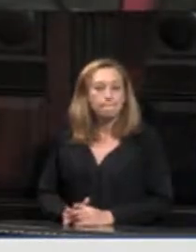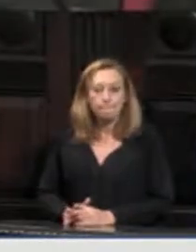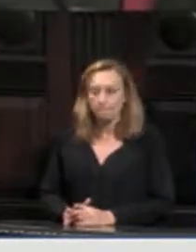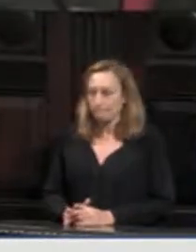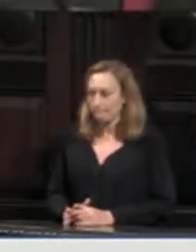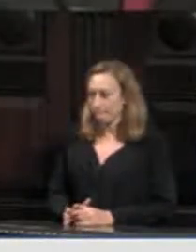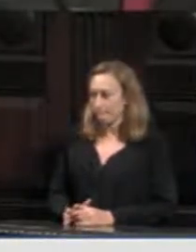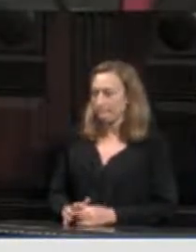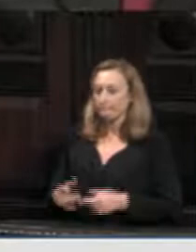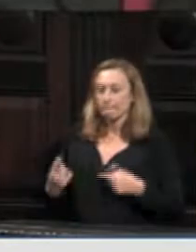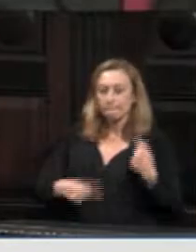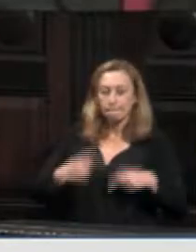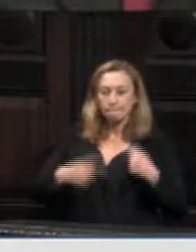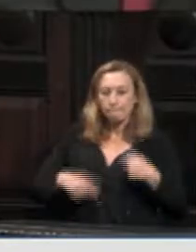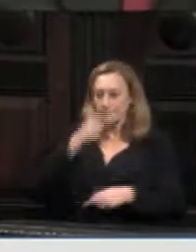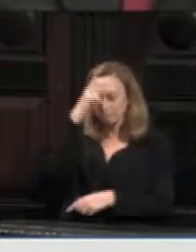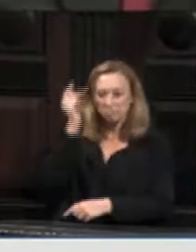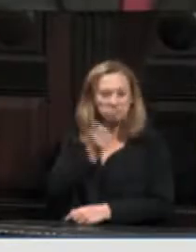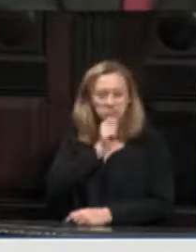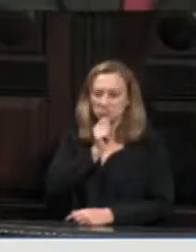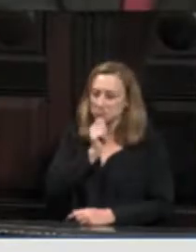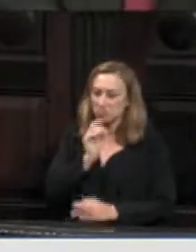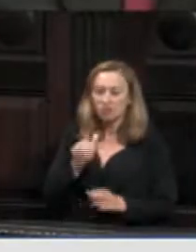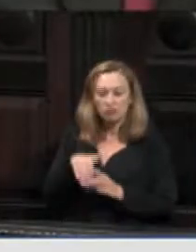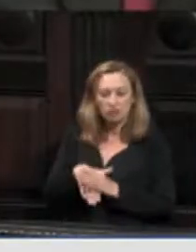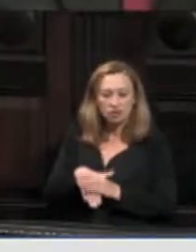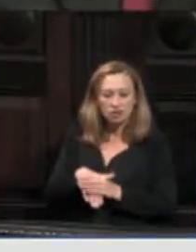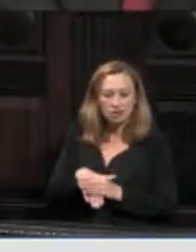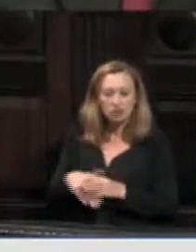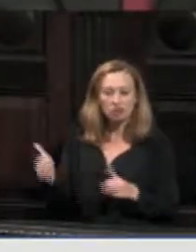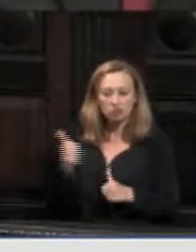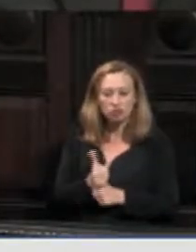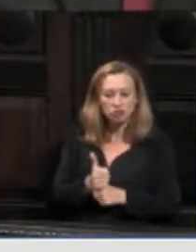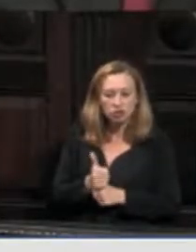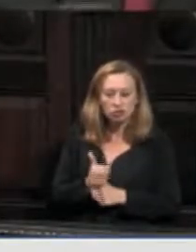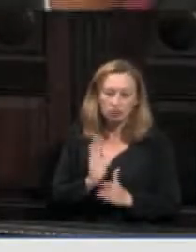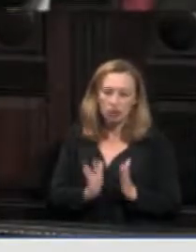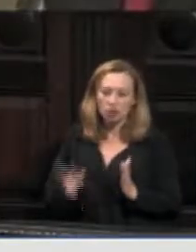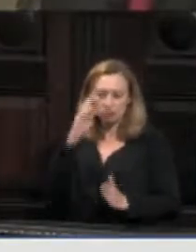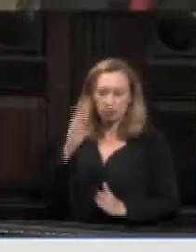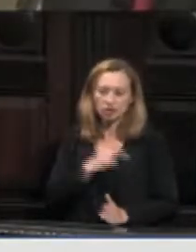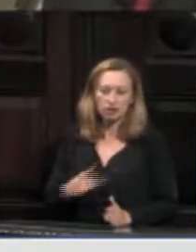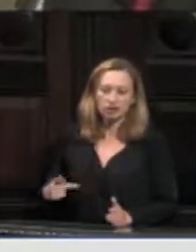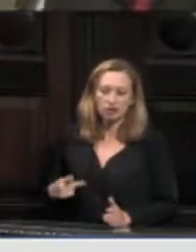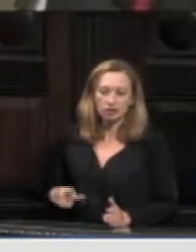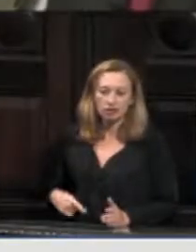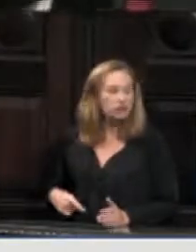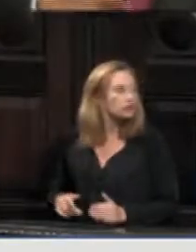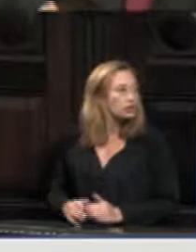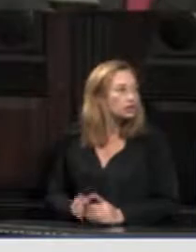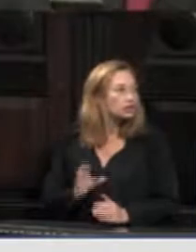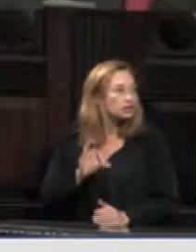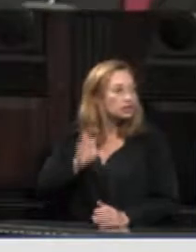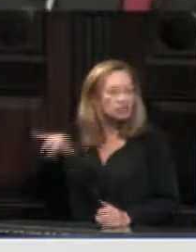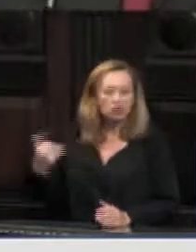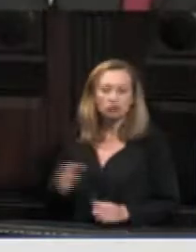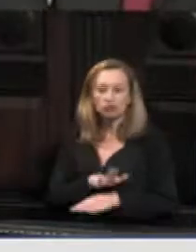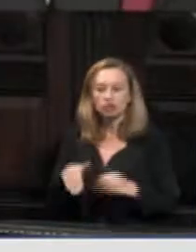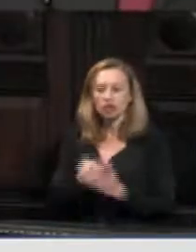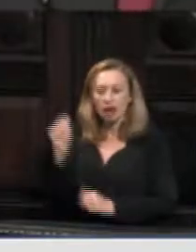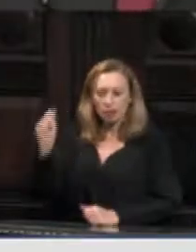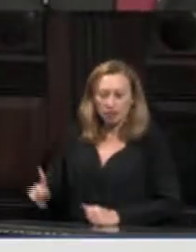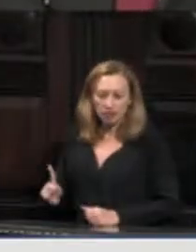pareceres emitidos em discussão, não havendo quem queira discutir, em votação o substitutivo. Pela ordem, senhor presidente. Da CCJ. Senhores que aprovam nessa